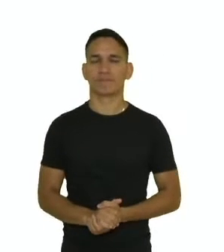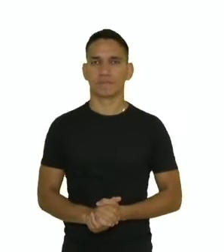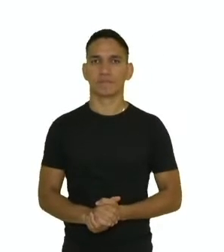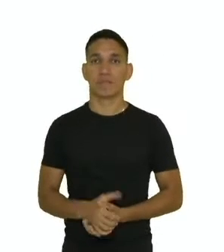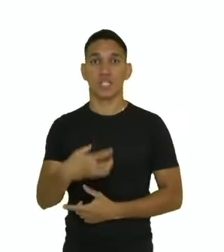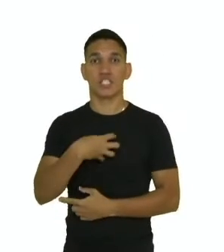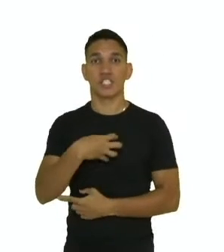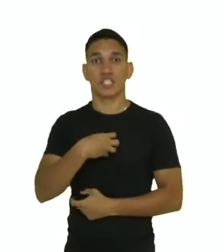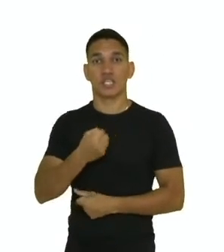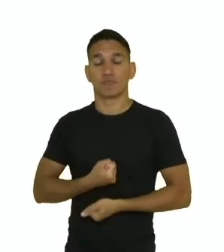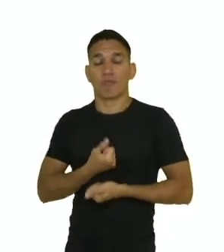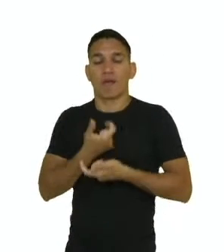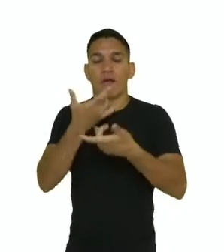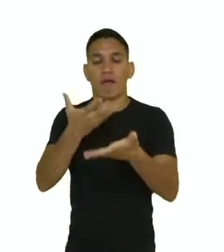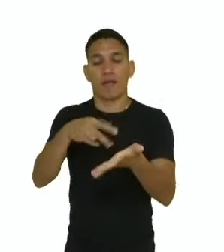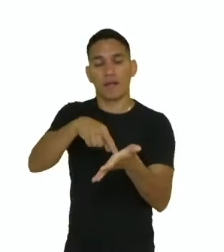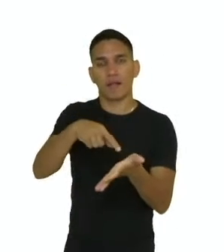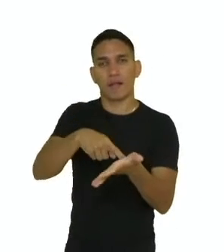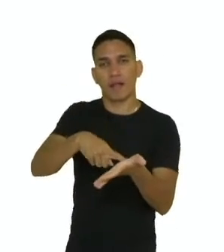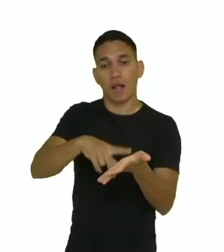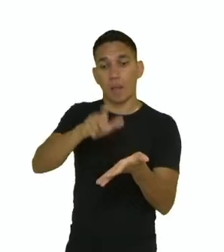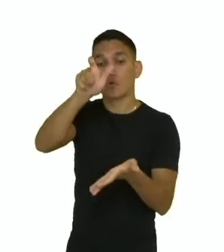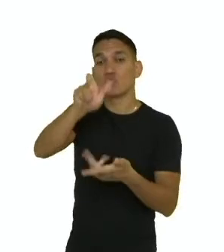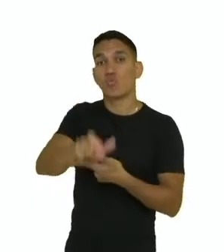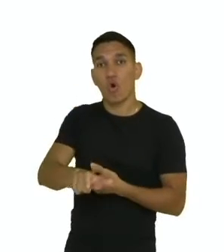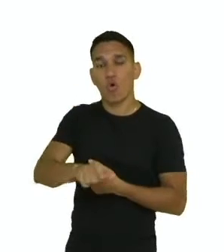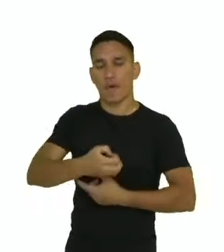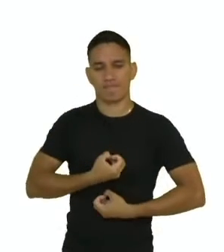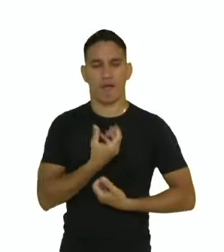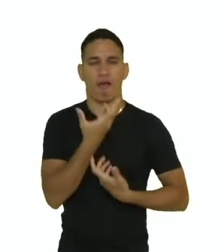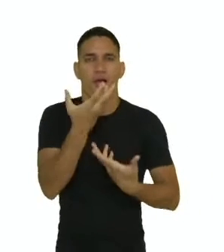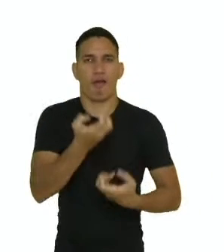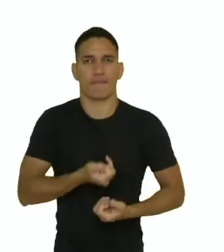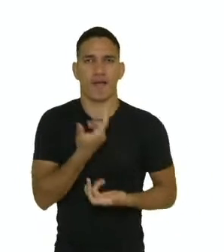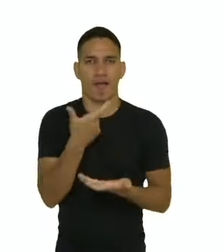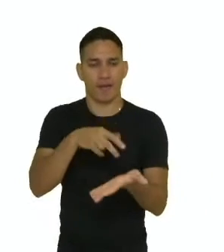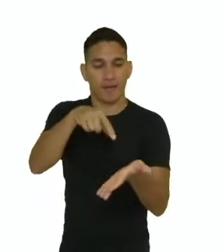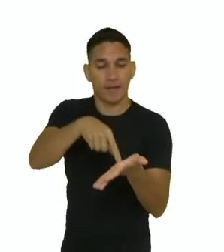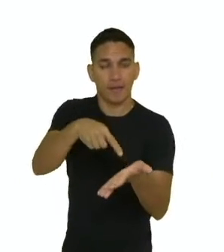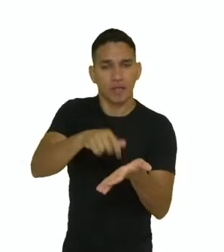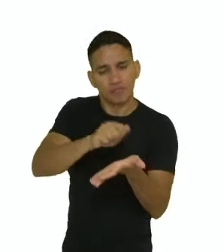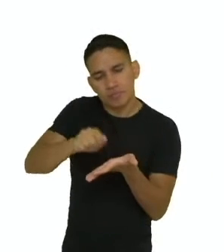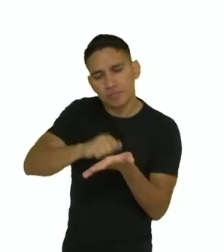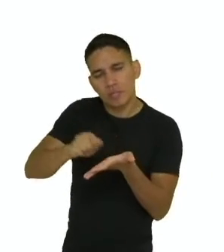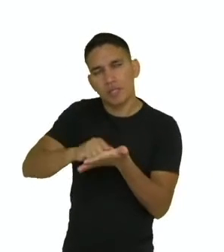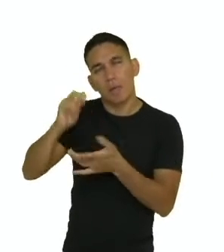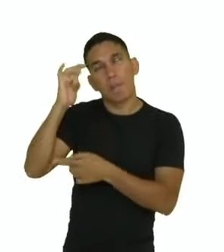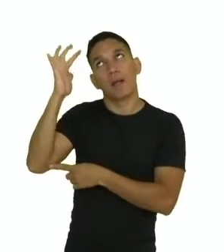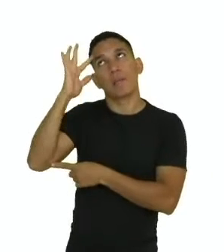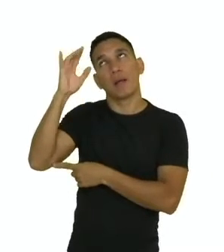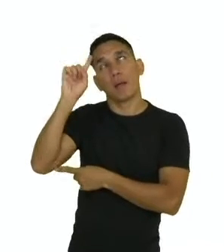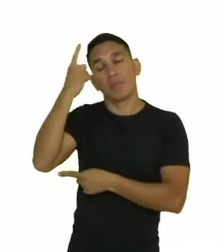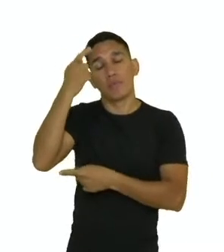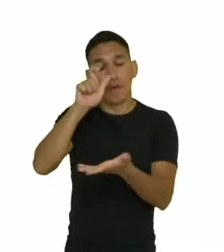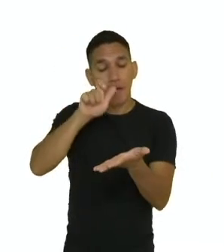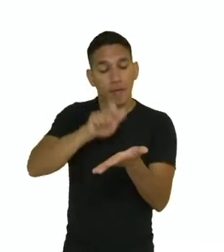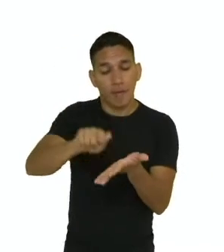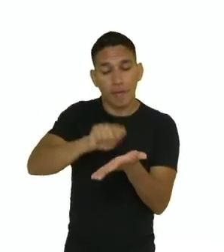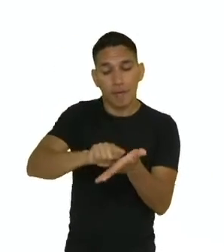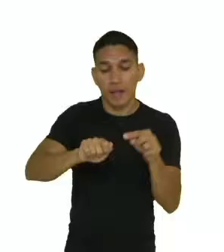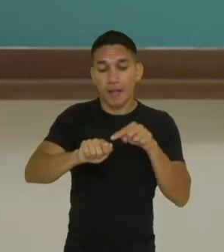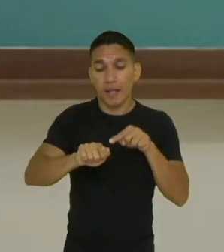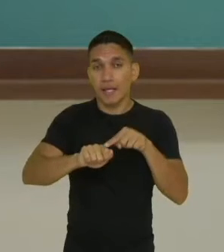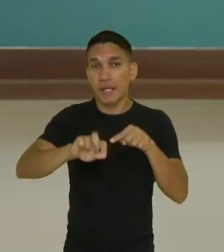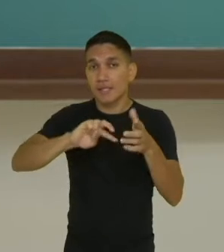se manifesta na poesia, ou seja, o sujeito poético e fictício criado pelo escritor, é chamado de